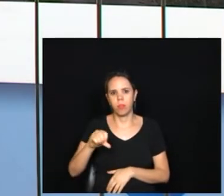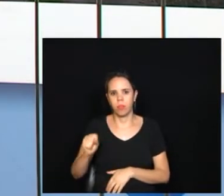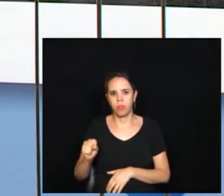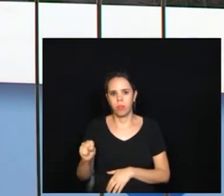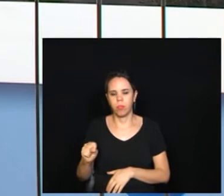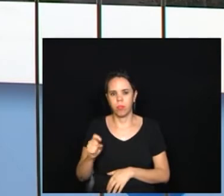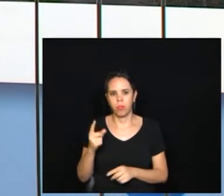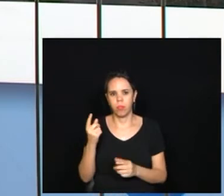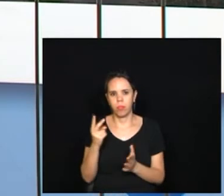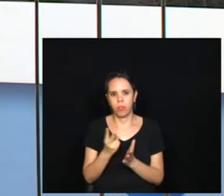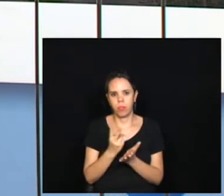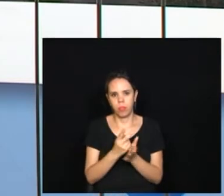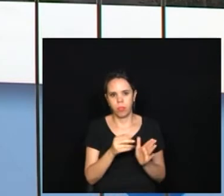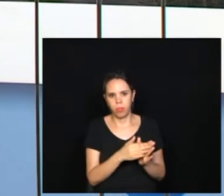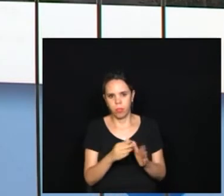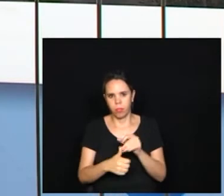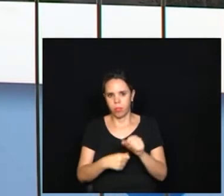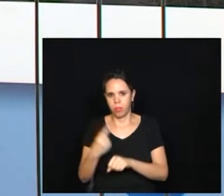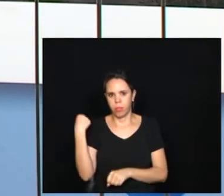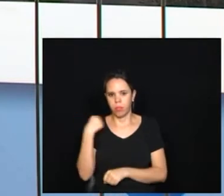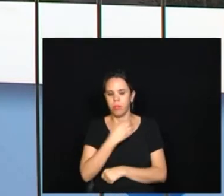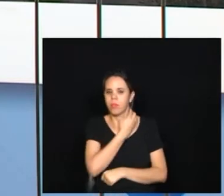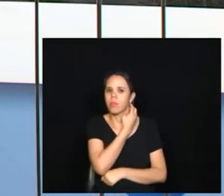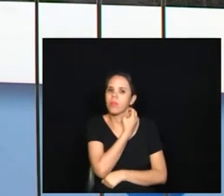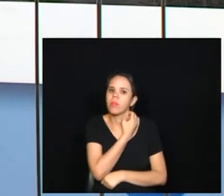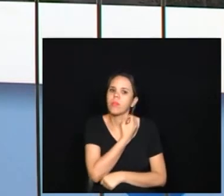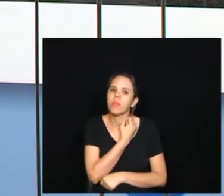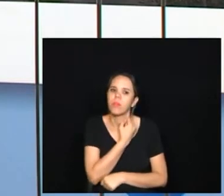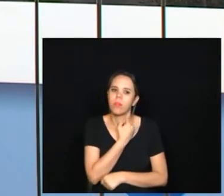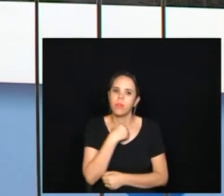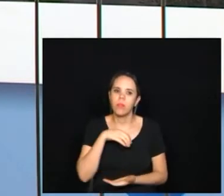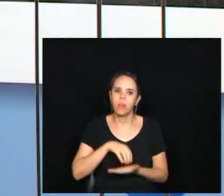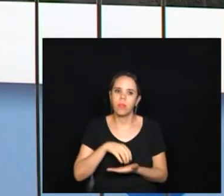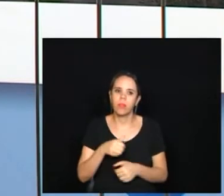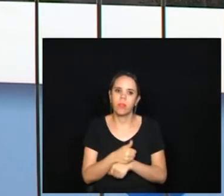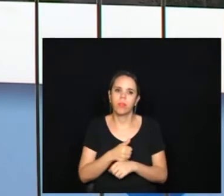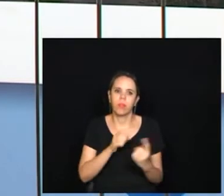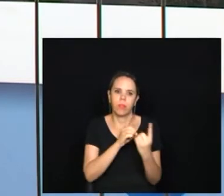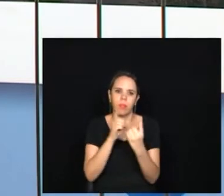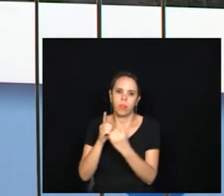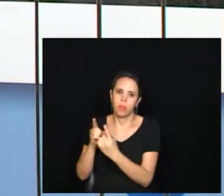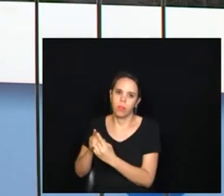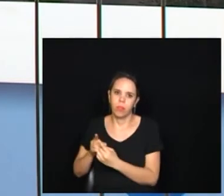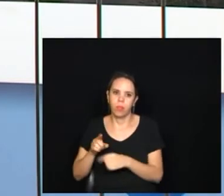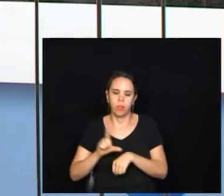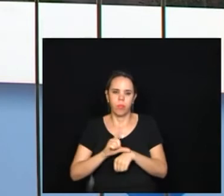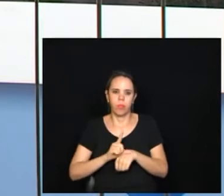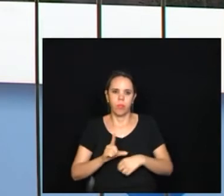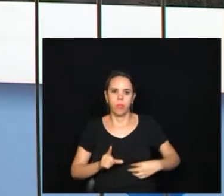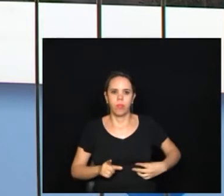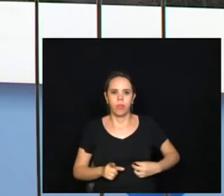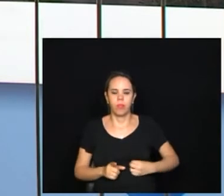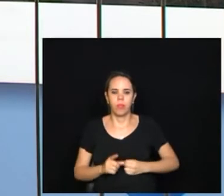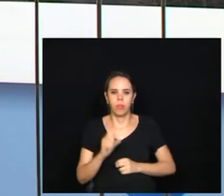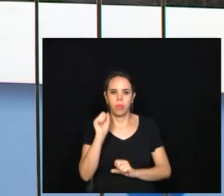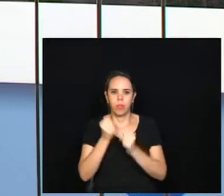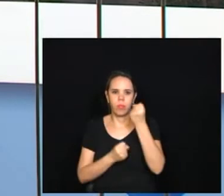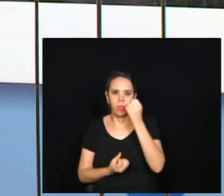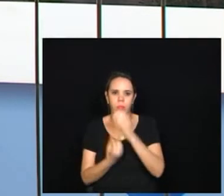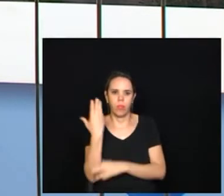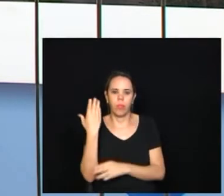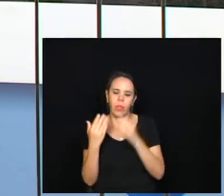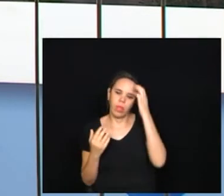25.980 nesse mesmo período do ano passado. O setor de serviços, comércio e a indústria